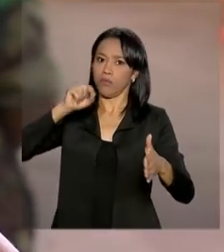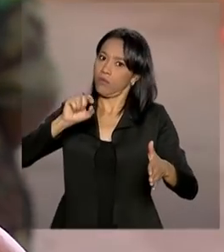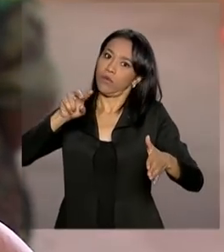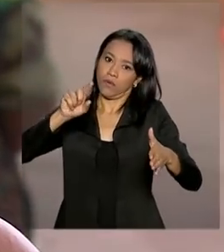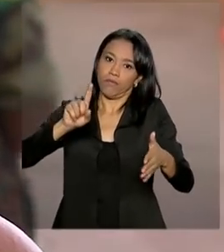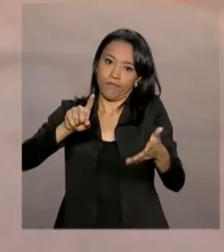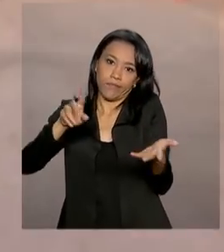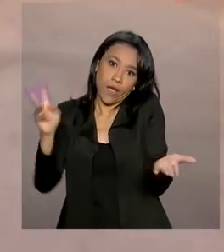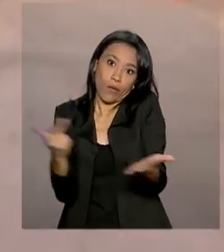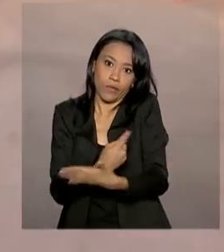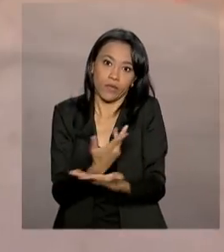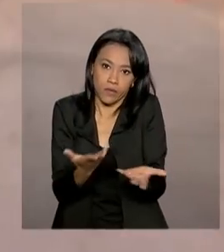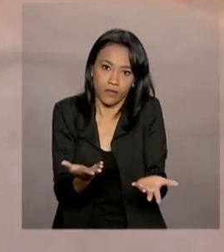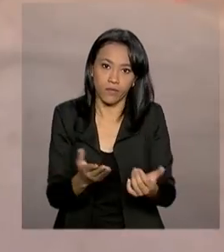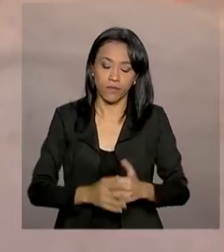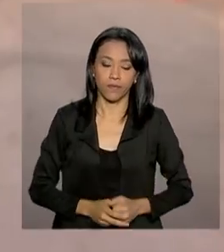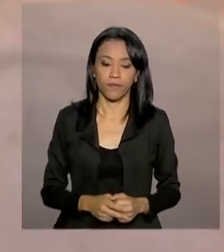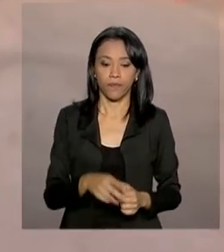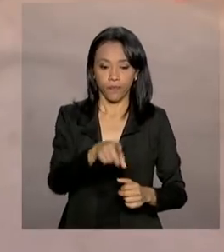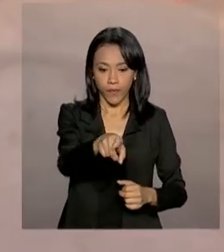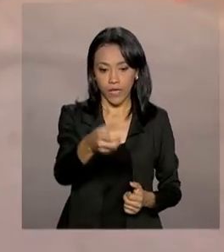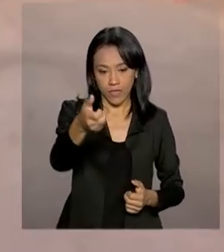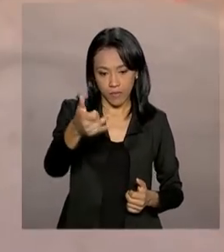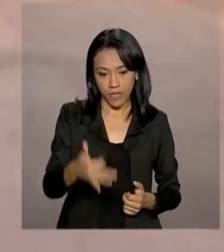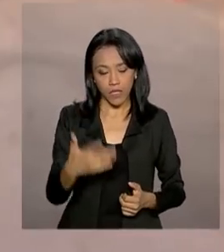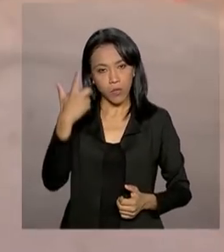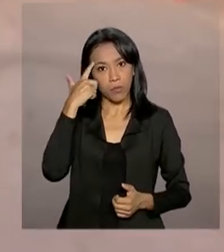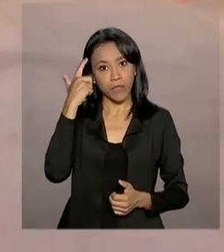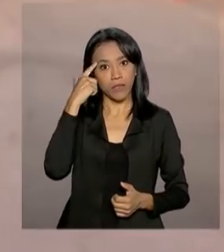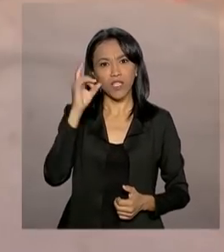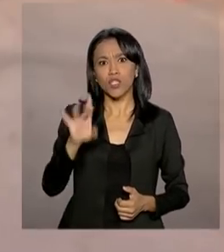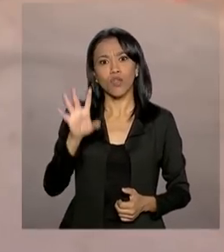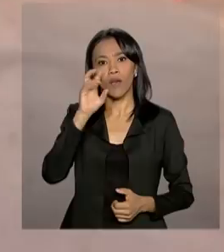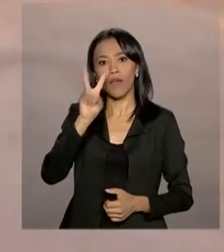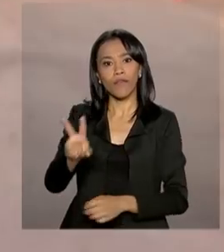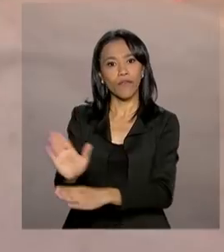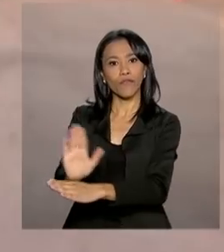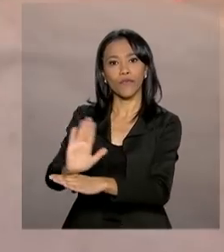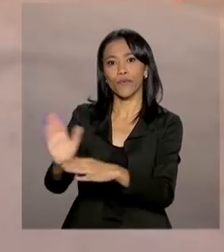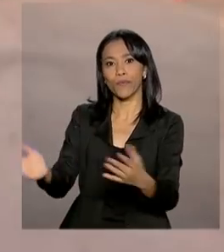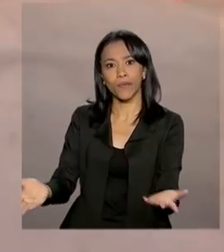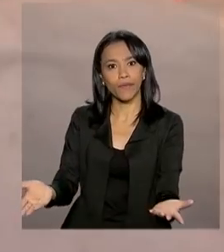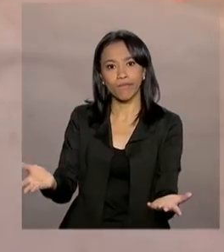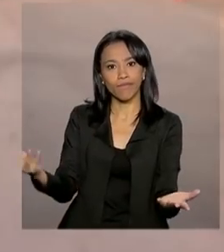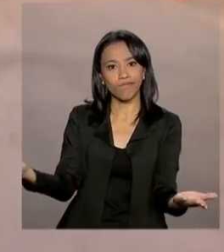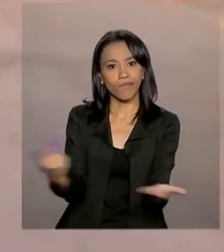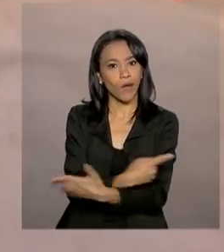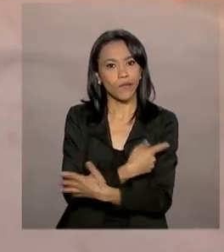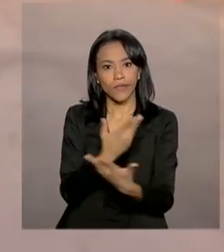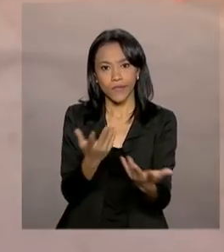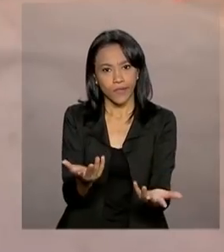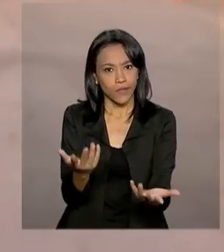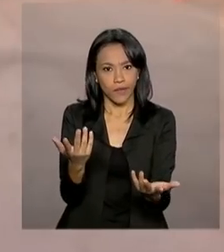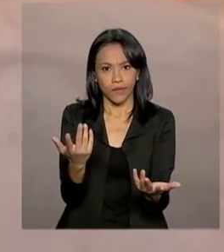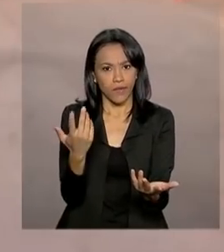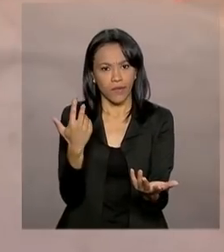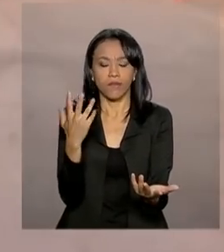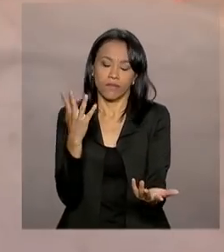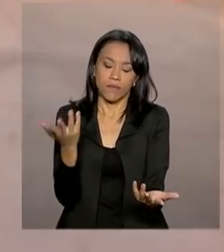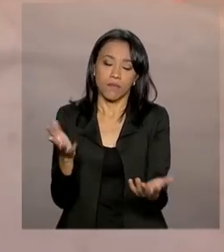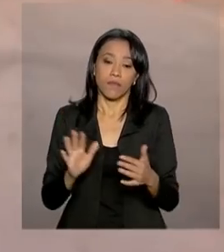situação dessas. Eu acho que isso daí eu pensei que eu só ia ver em filme, sabe? De tragédias como você vê várias,